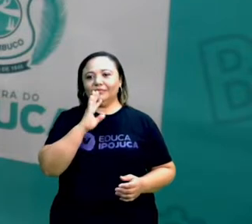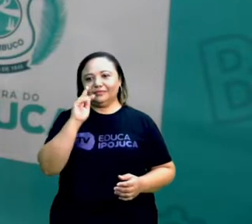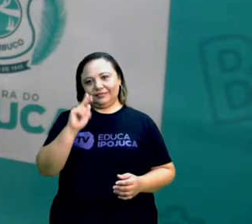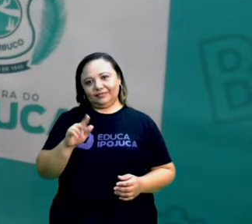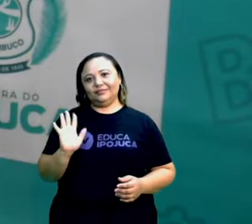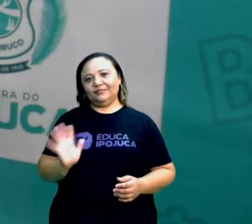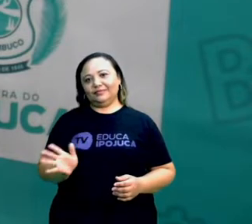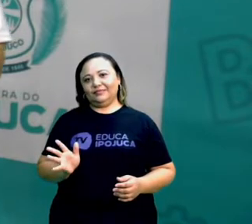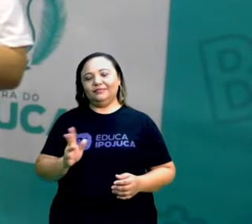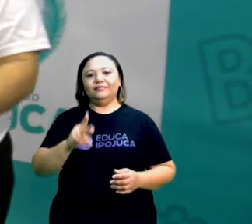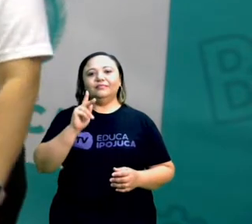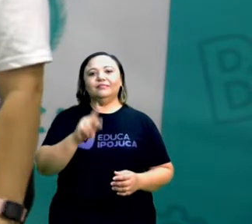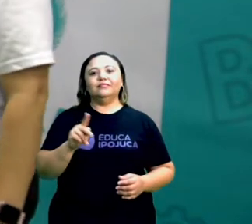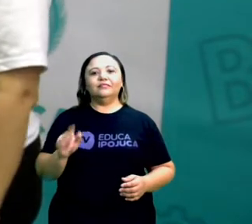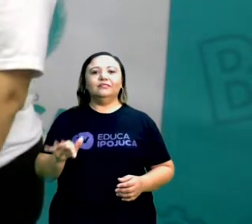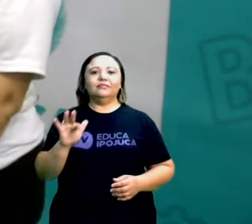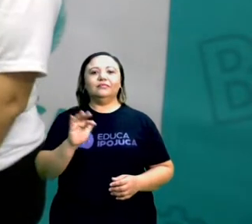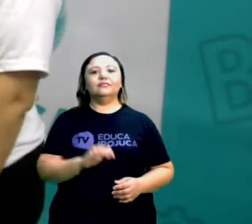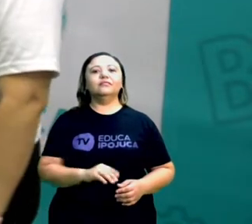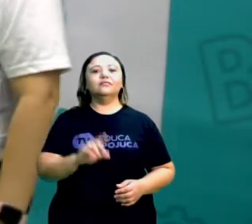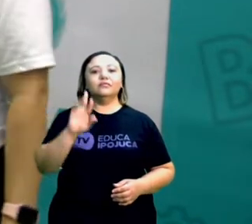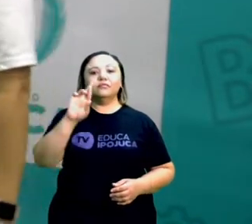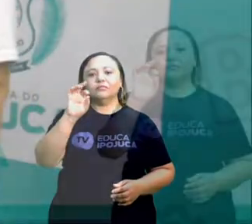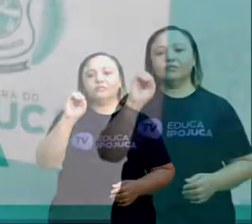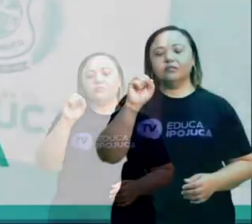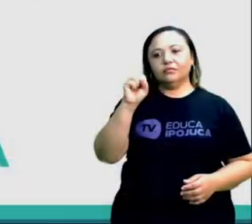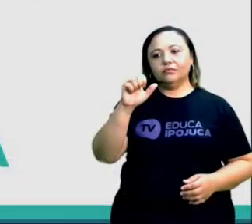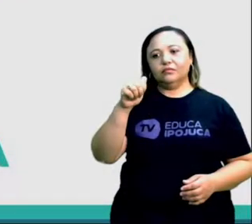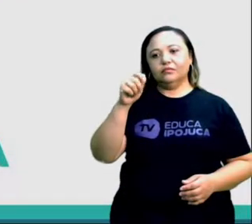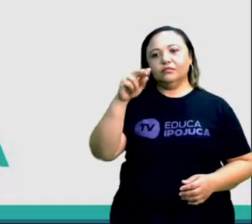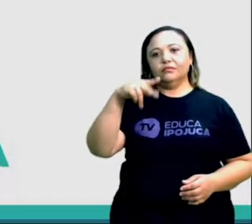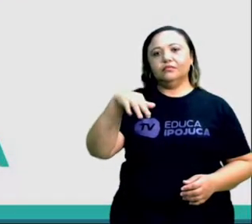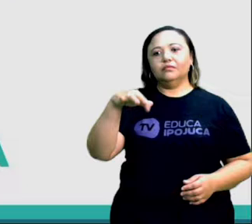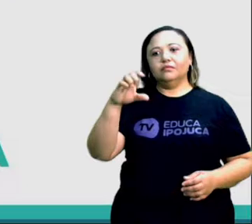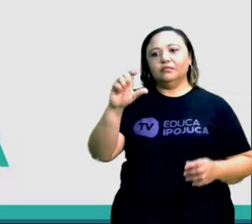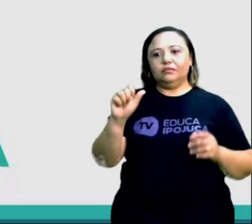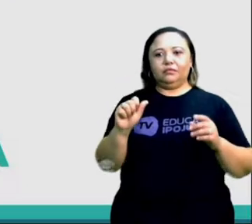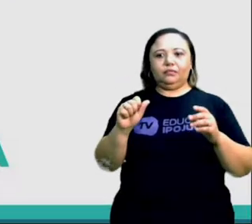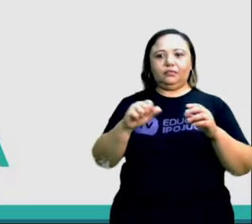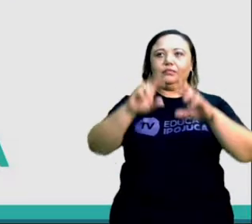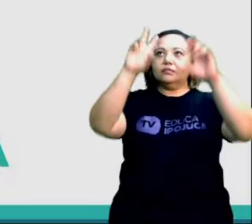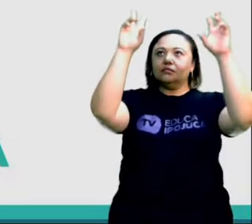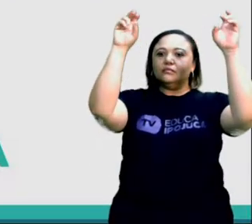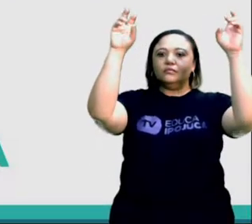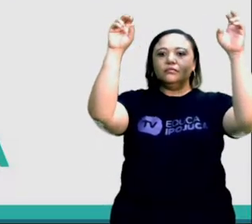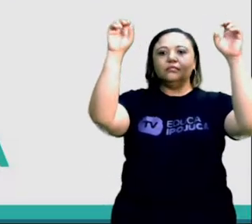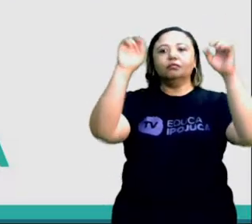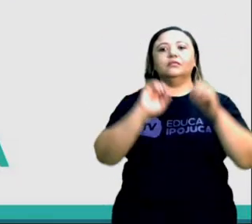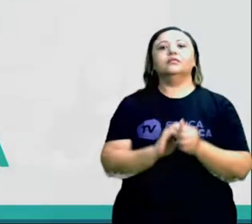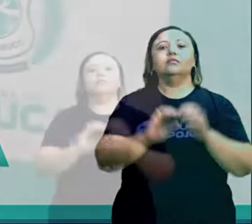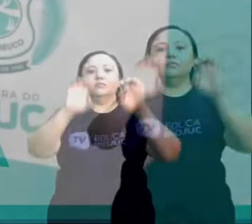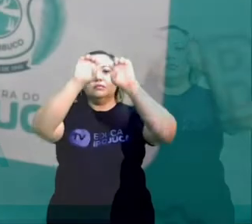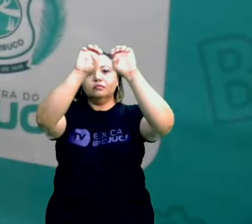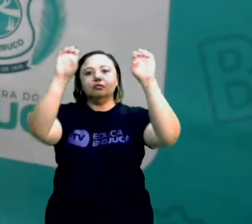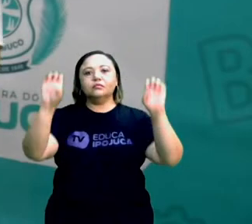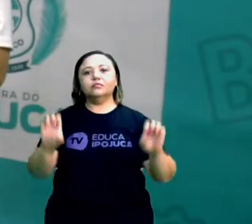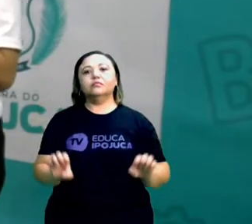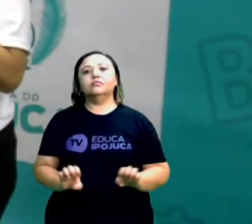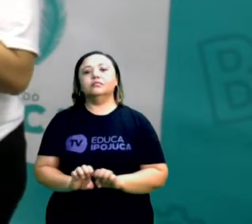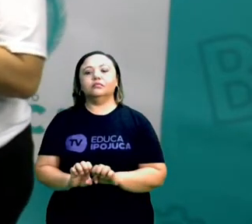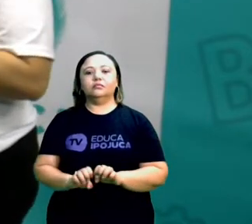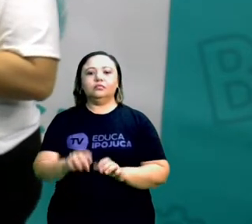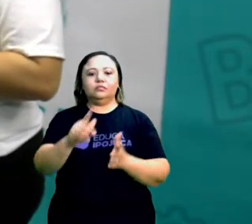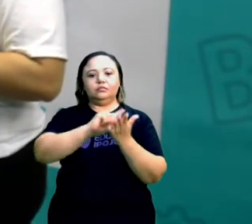Rosiane Portela. A temática da nossa aula é estrutura composicional do gênero textual notícia.